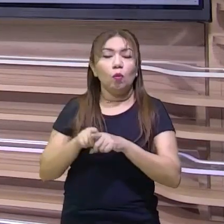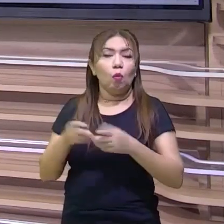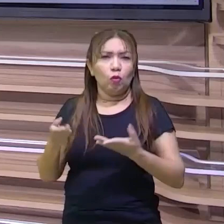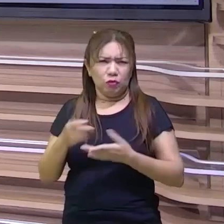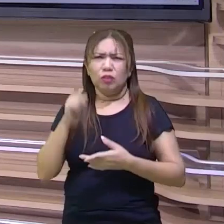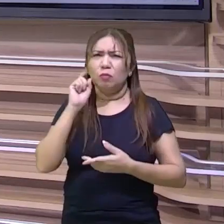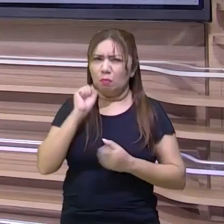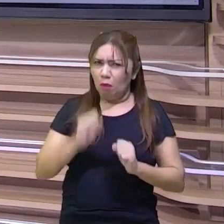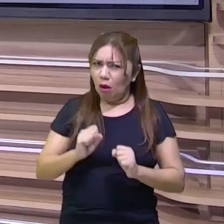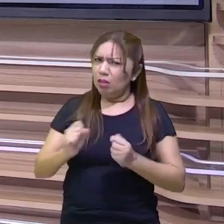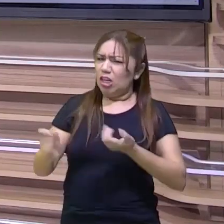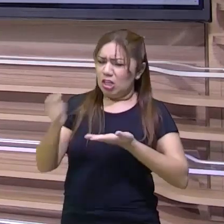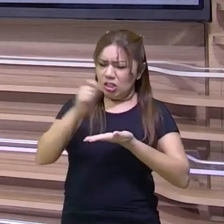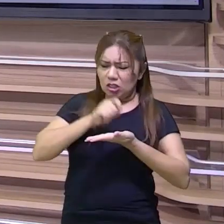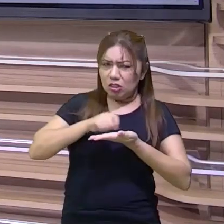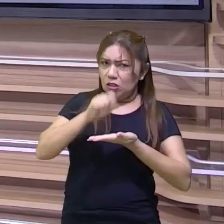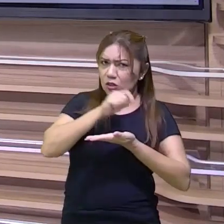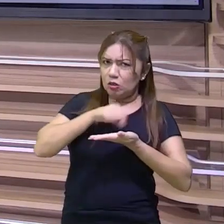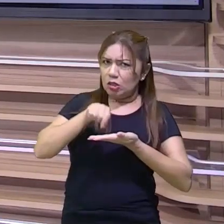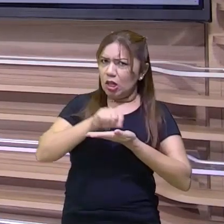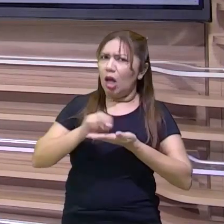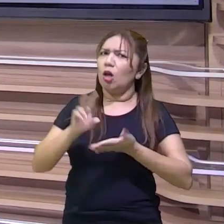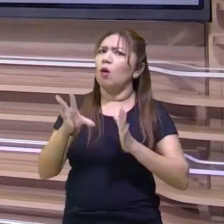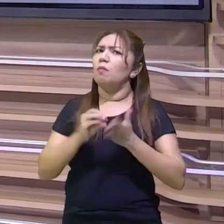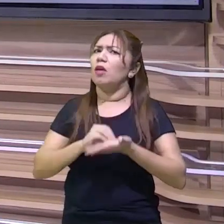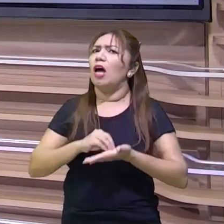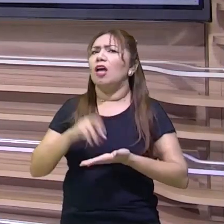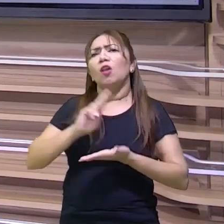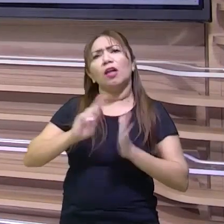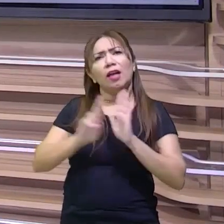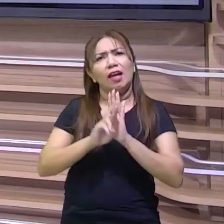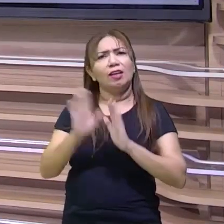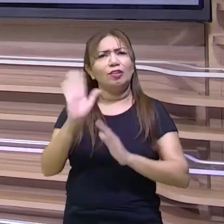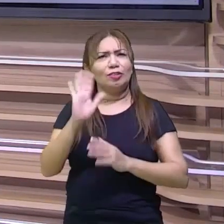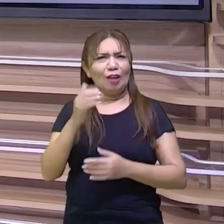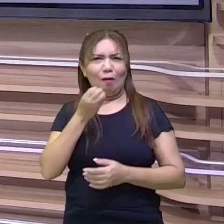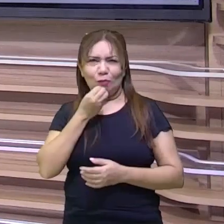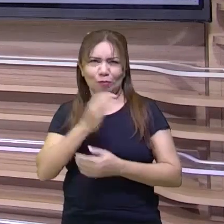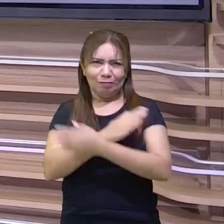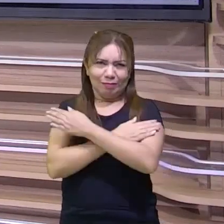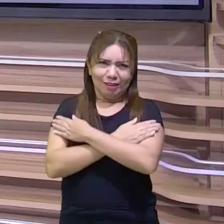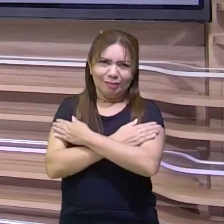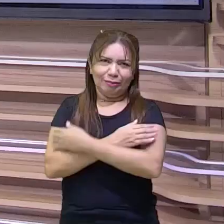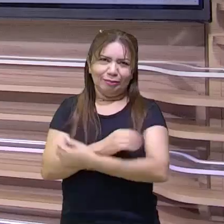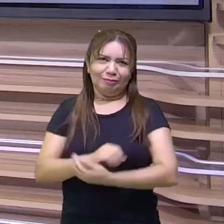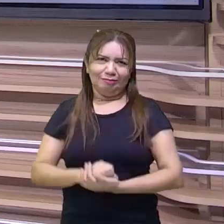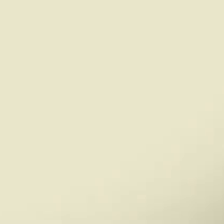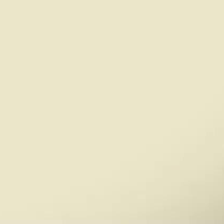circular lá, copiar e colocar a regra, tá bom? Até a próxima. Grande abraço.